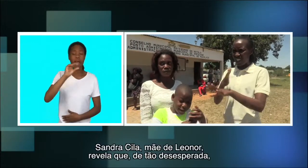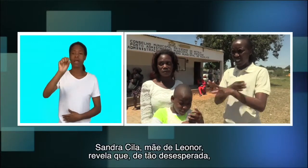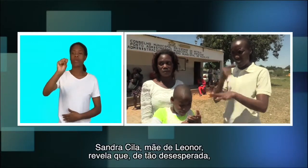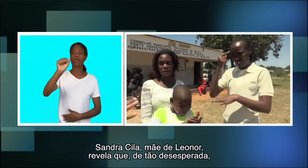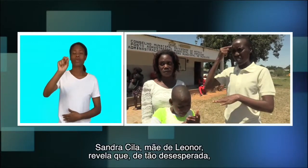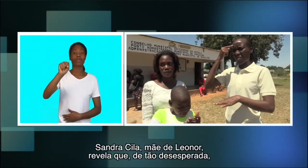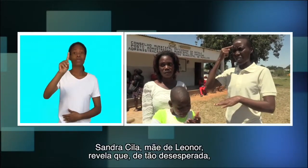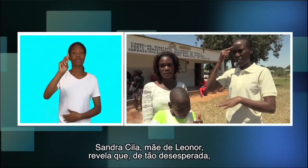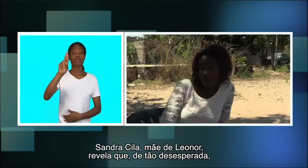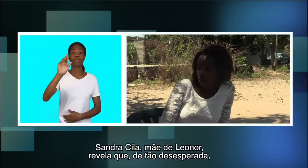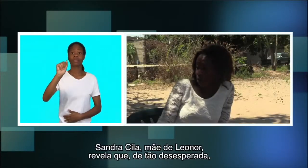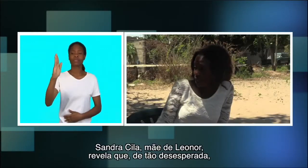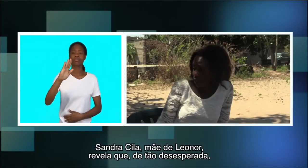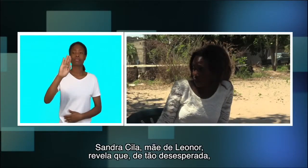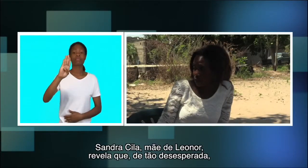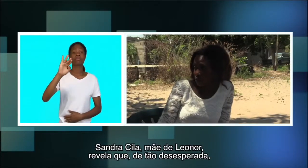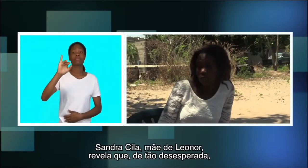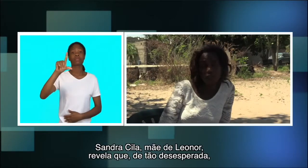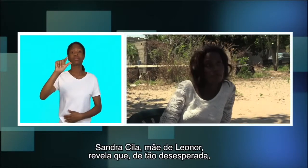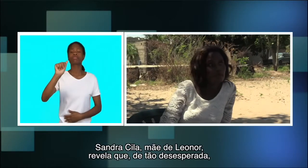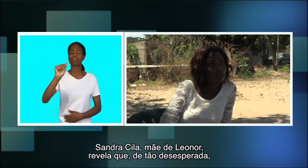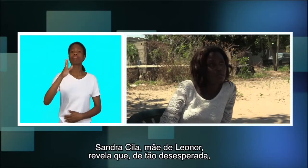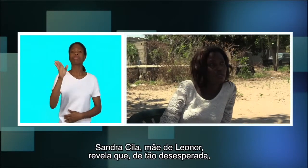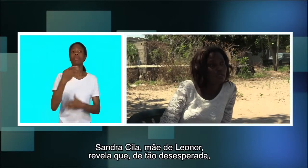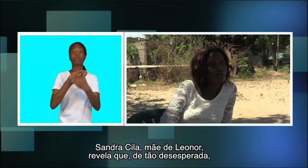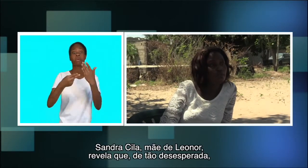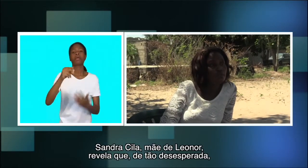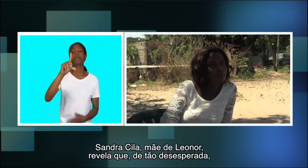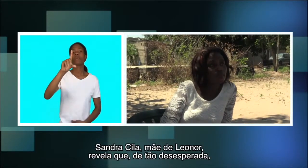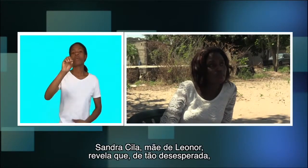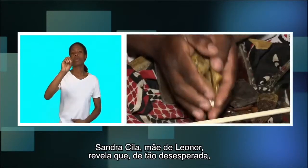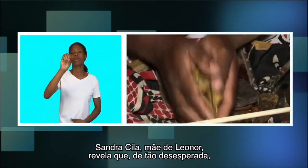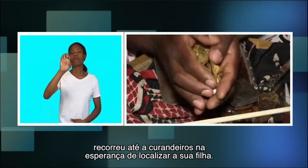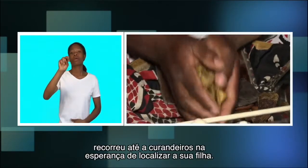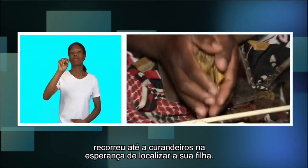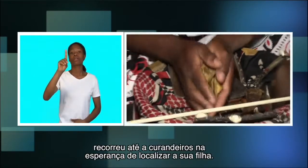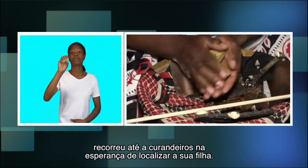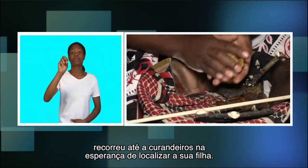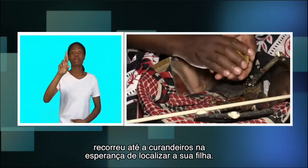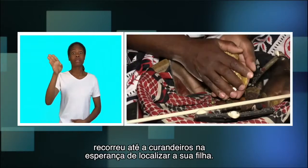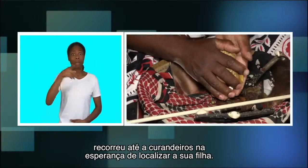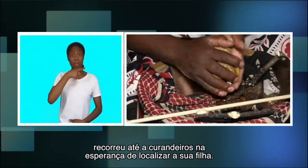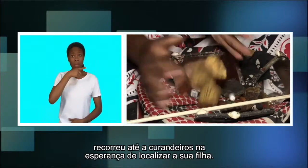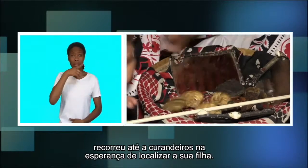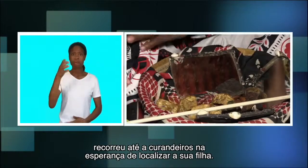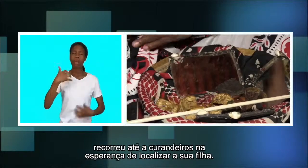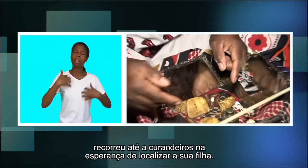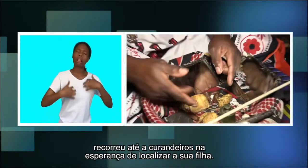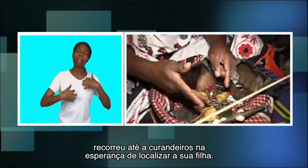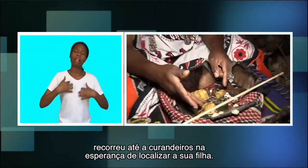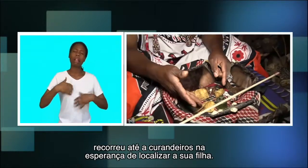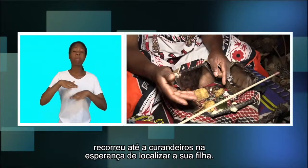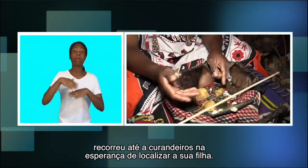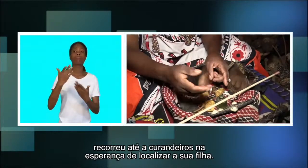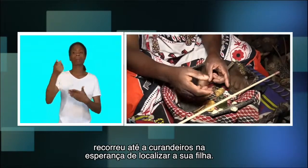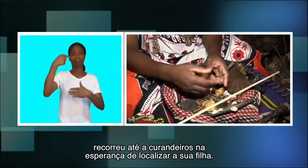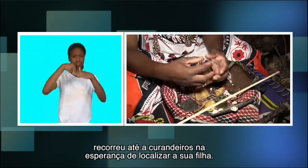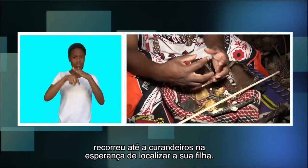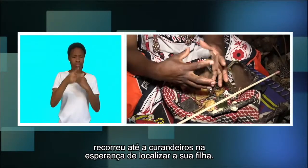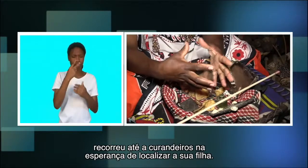Sandra Bila, mãe de Leonor, revela que de tão desesperada recorreu até a curandeiros na